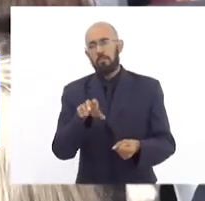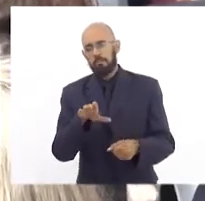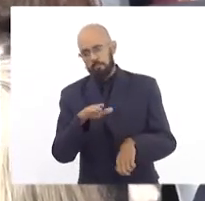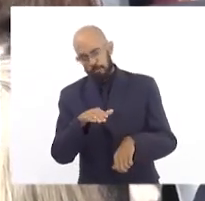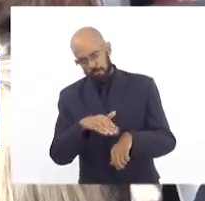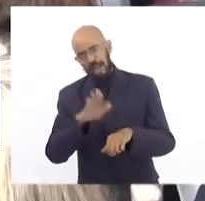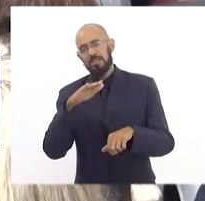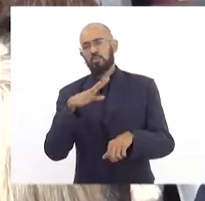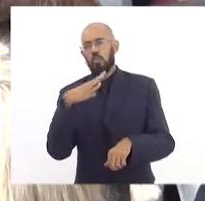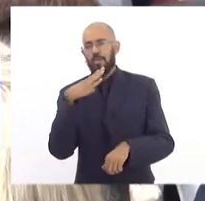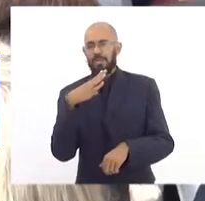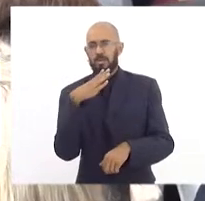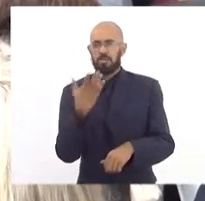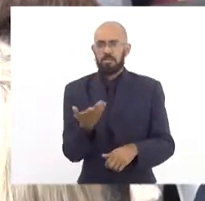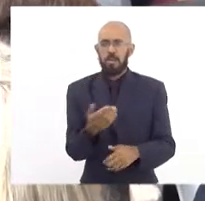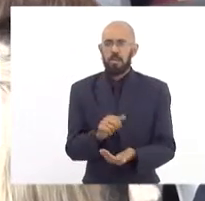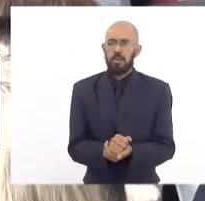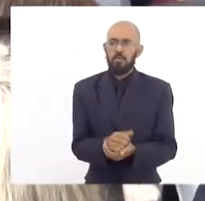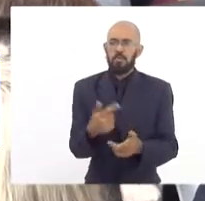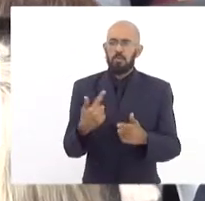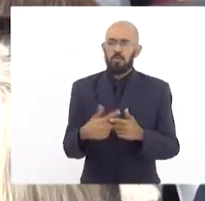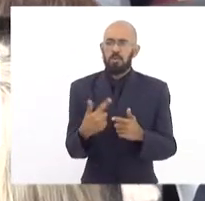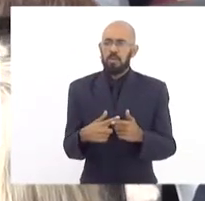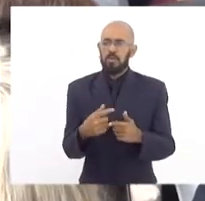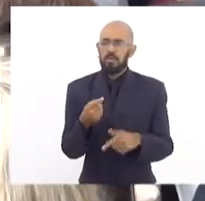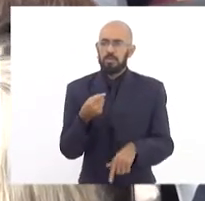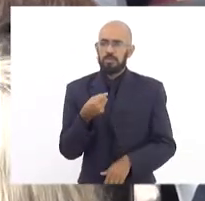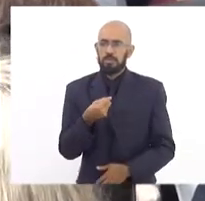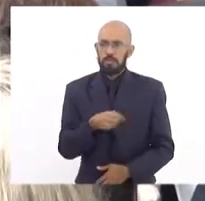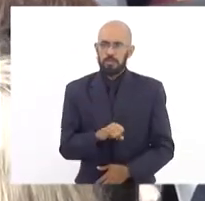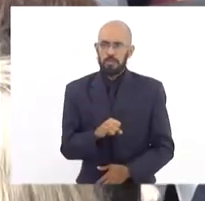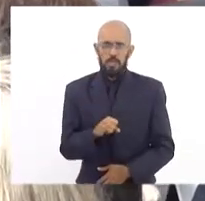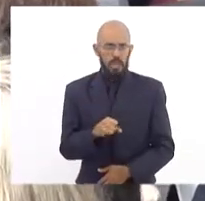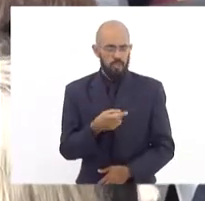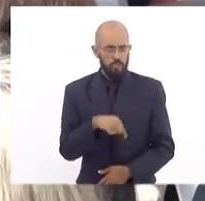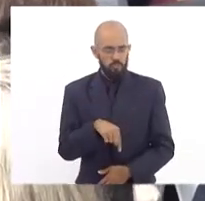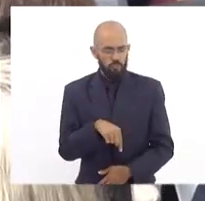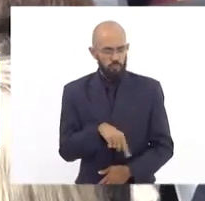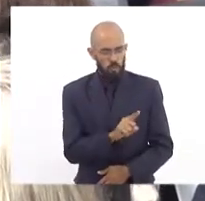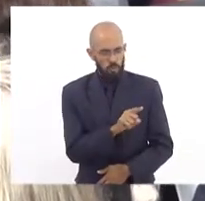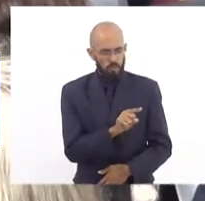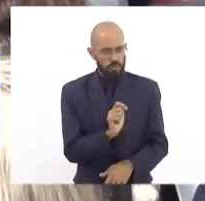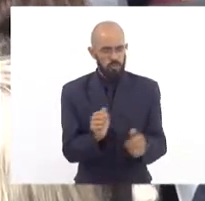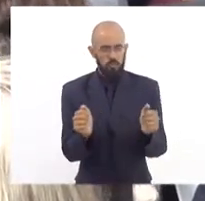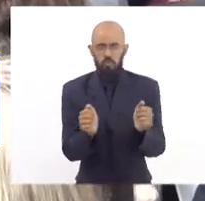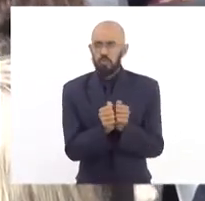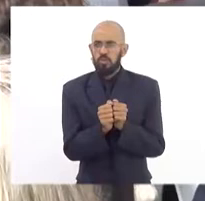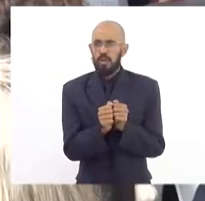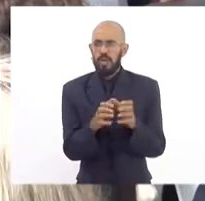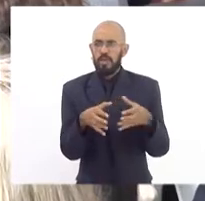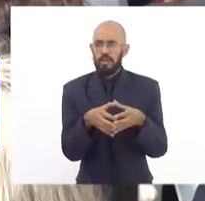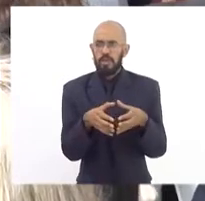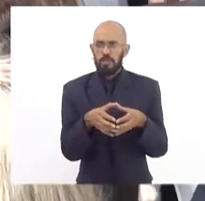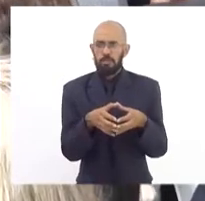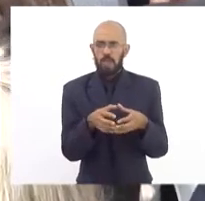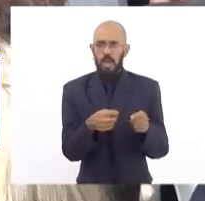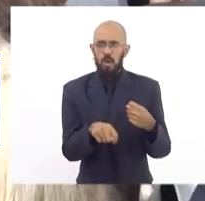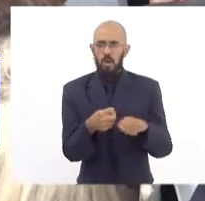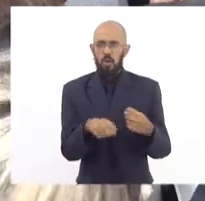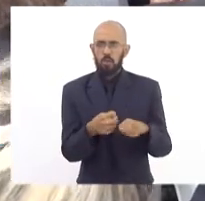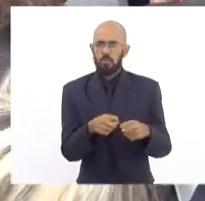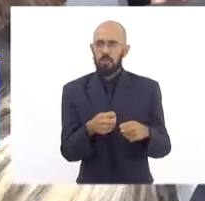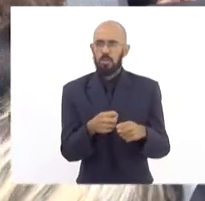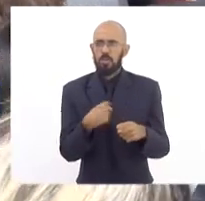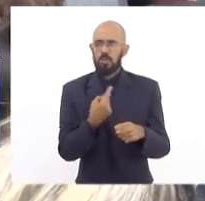nós fôssemos, Xará, André Português, atrás da equipe econômica, nós teríamos acabado